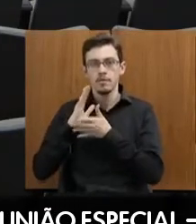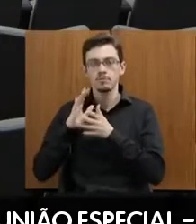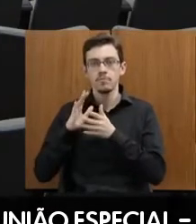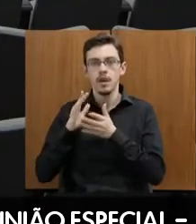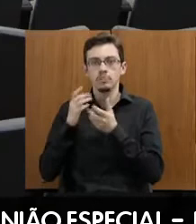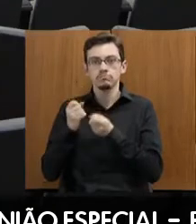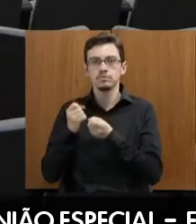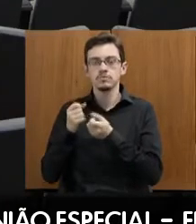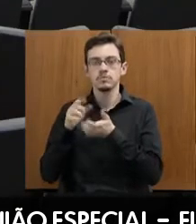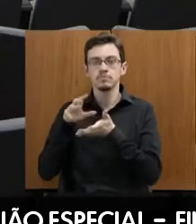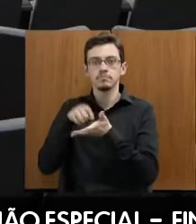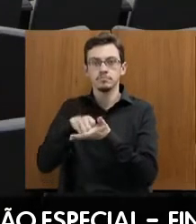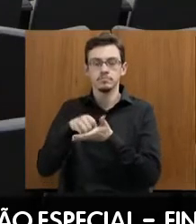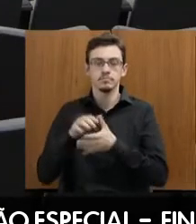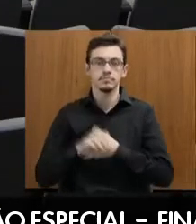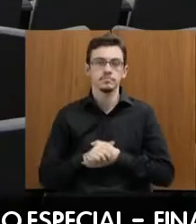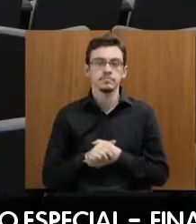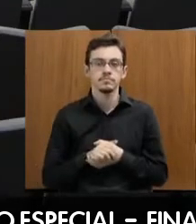subscrição